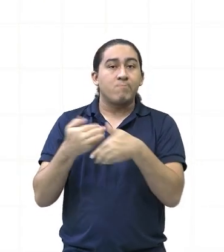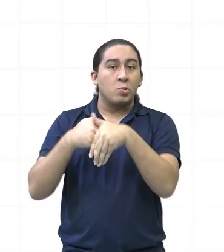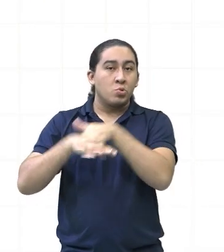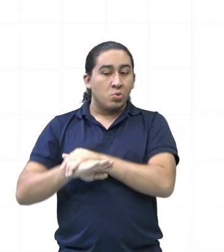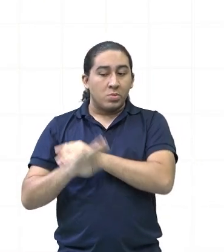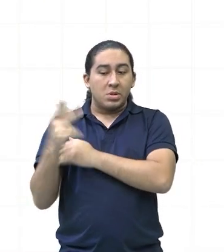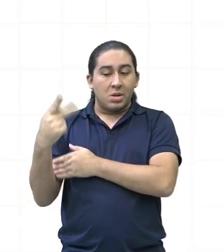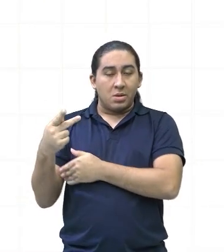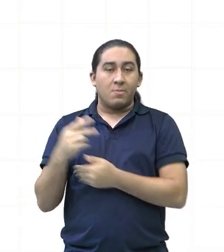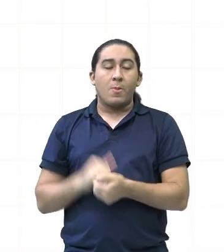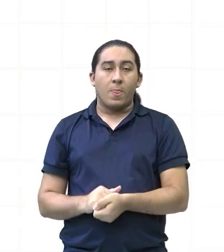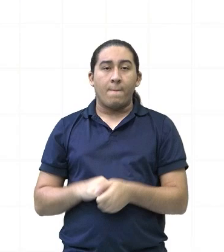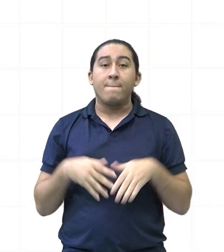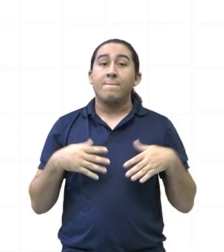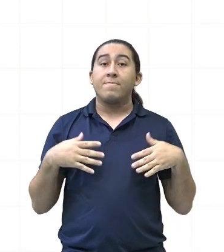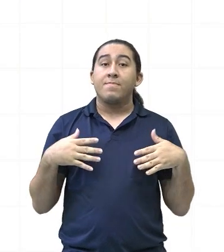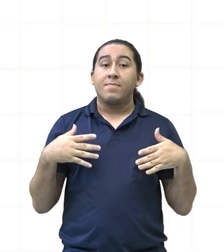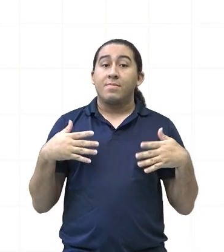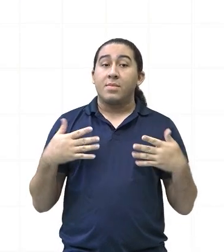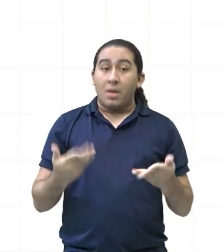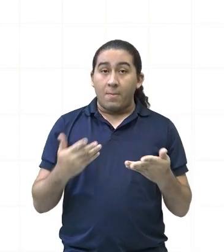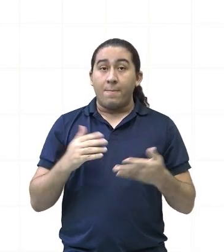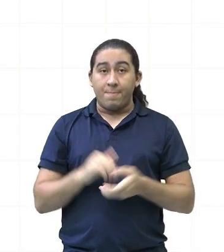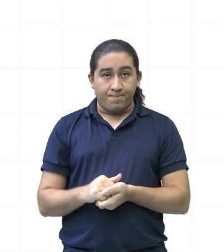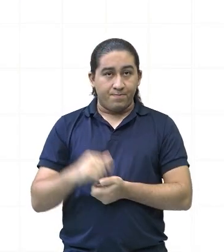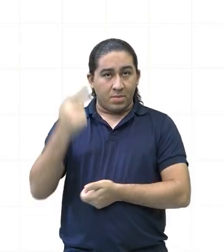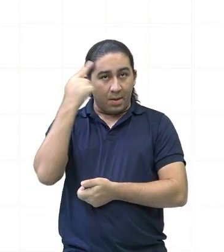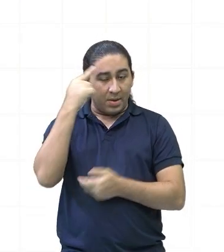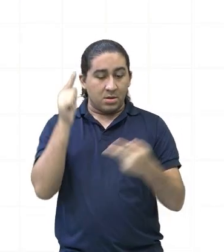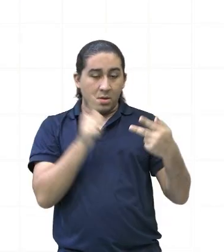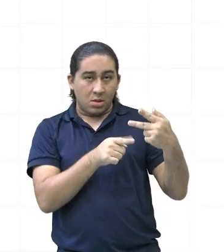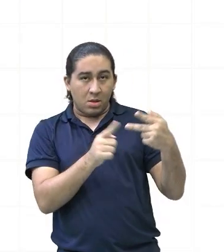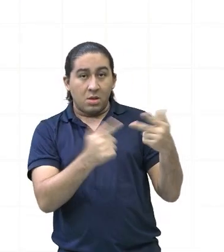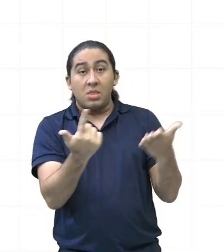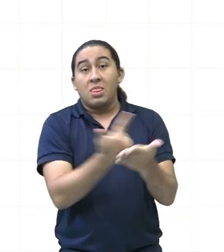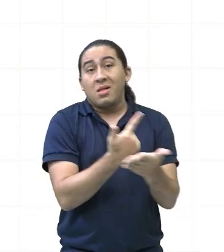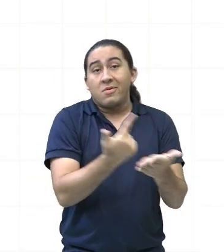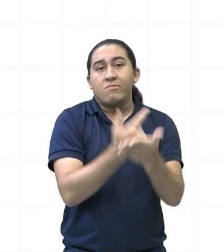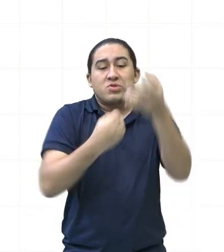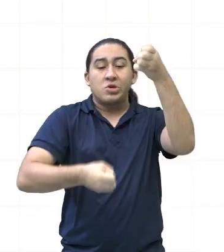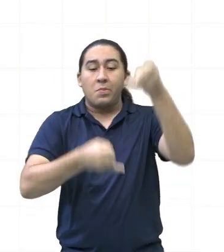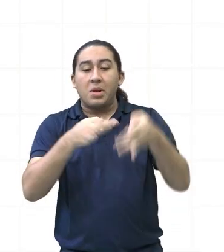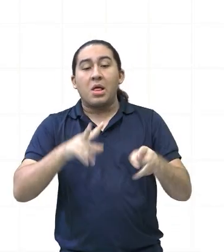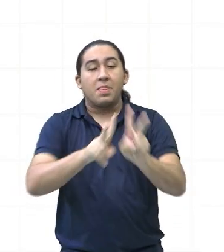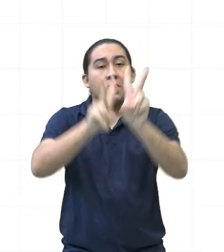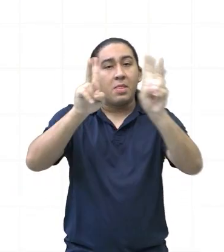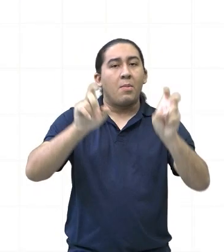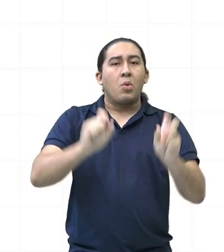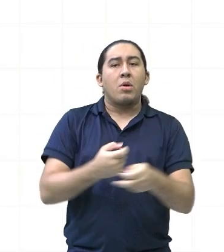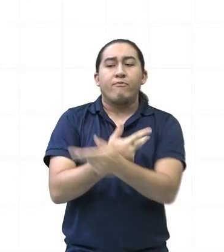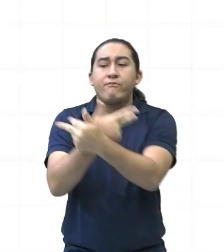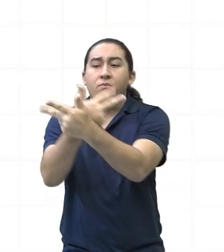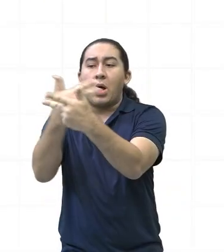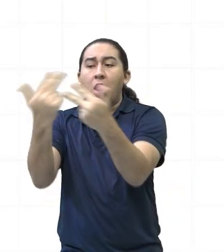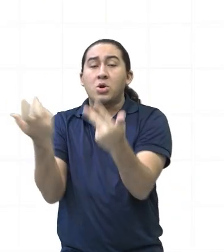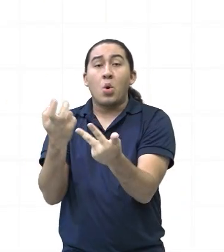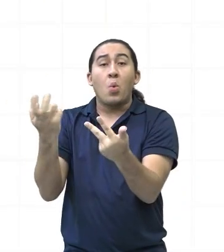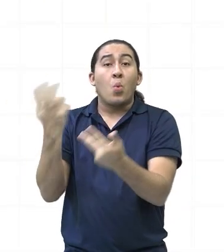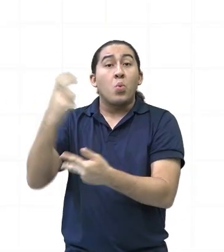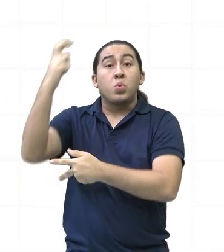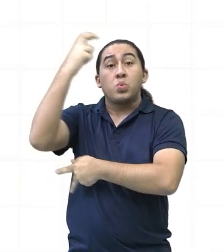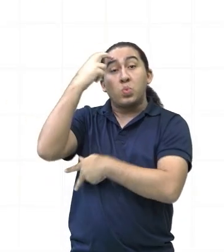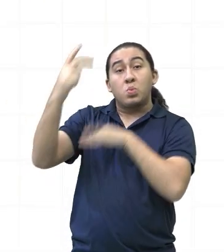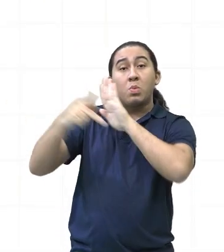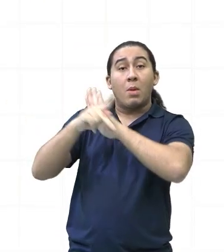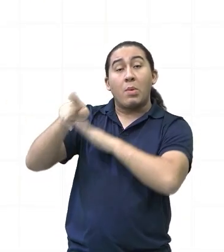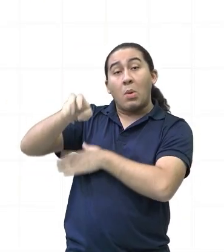para essas áreas do Egito, né, que ele está acompanhando ali, e ele vai falar então ali quem era então aí,